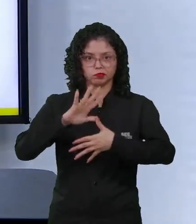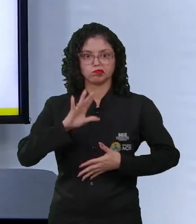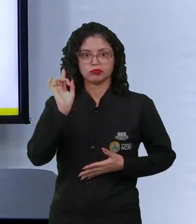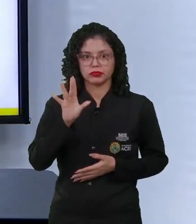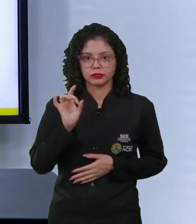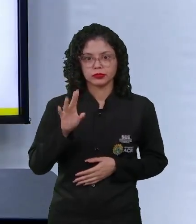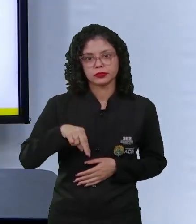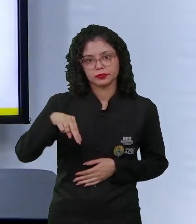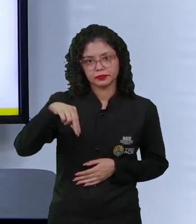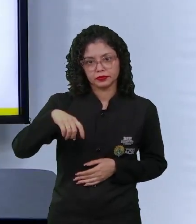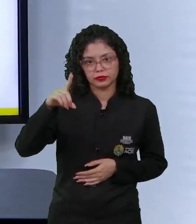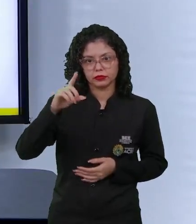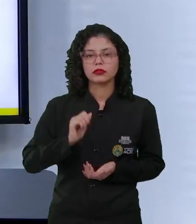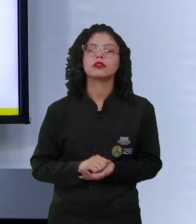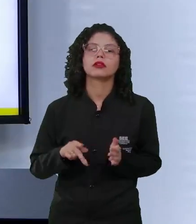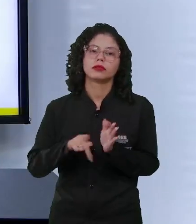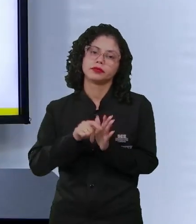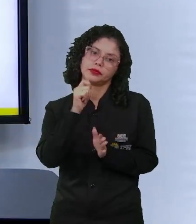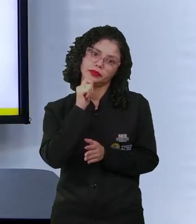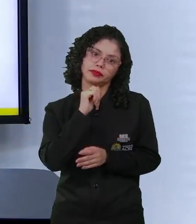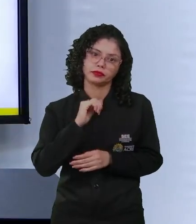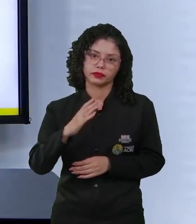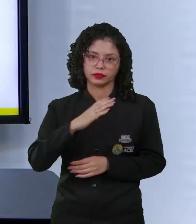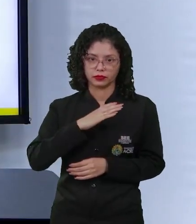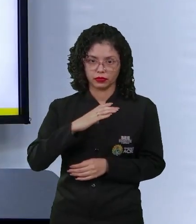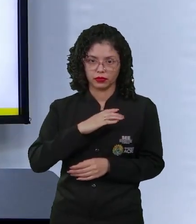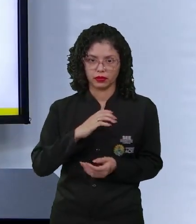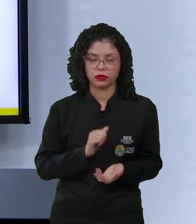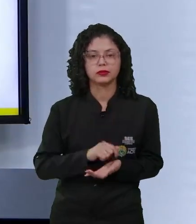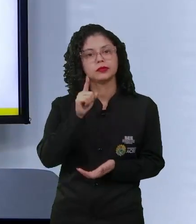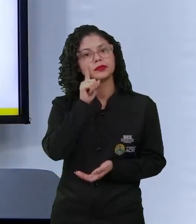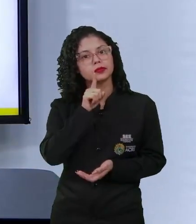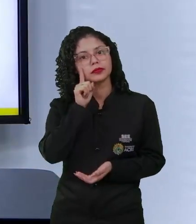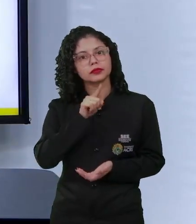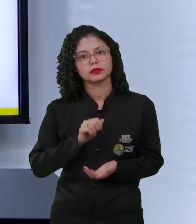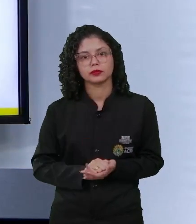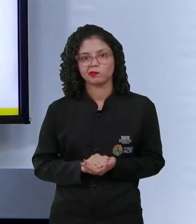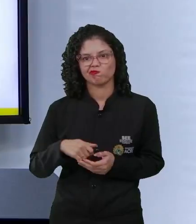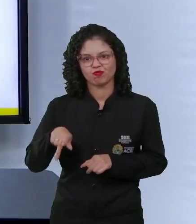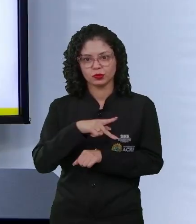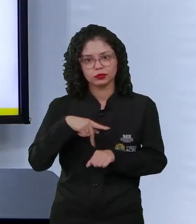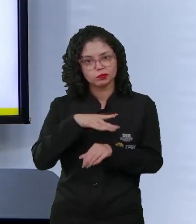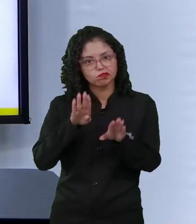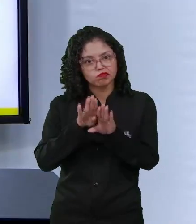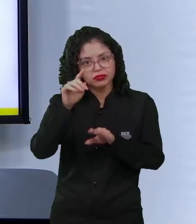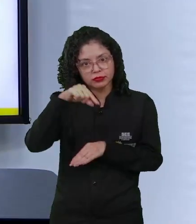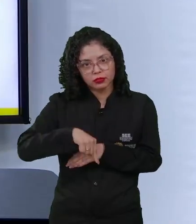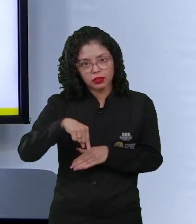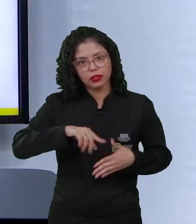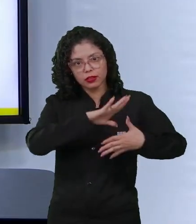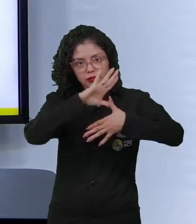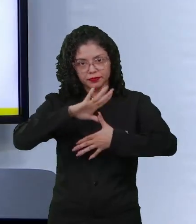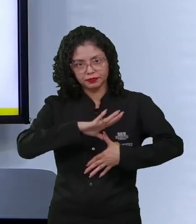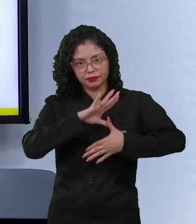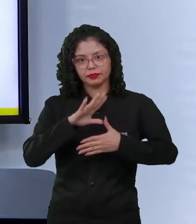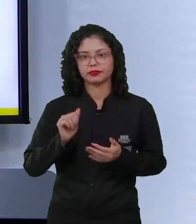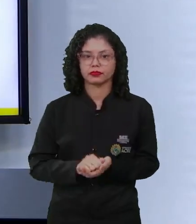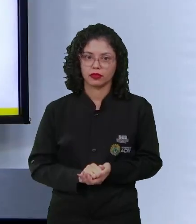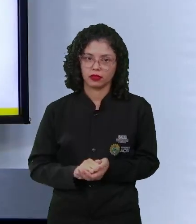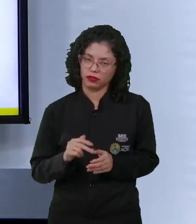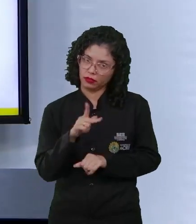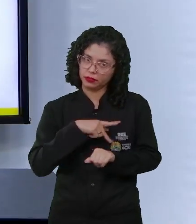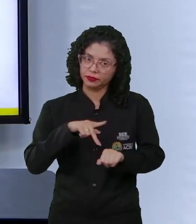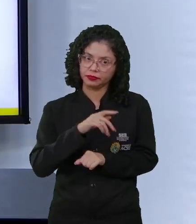que do norte, lá em cima, nós temos o Canadá, nós temos os Estados Unidos, e são países que estão aqui na América, mas são tidos